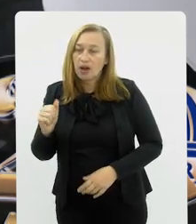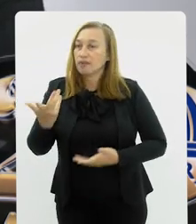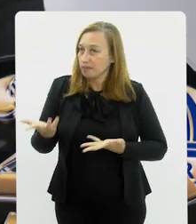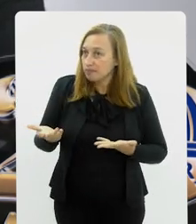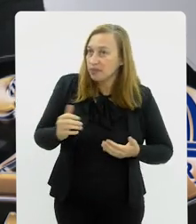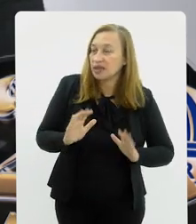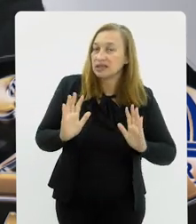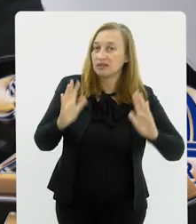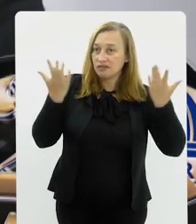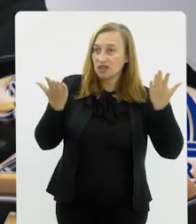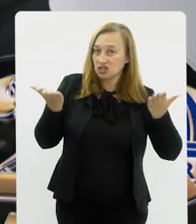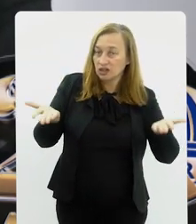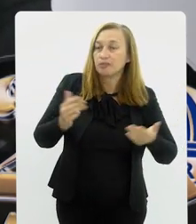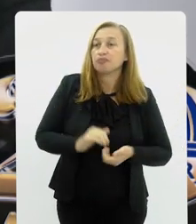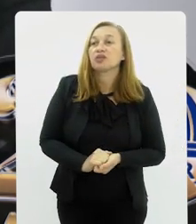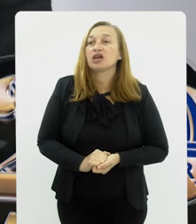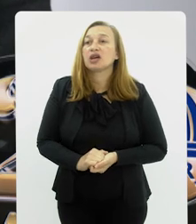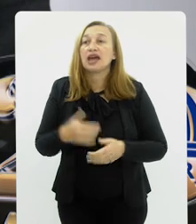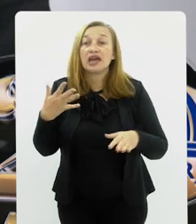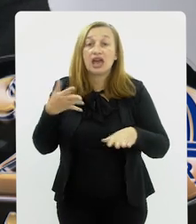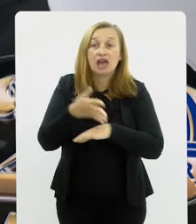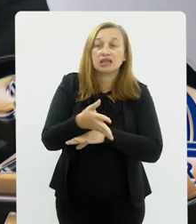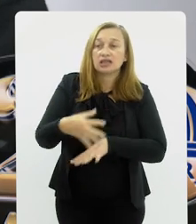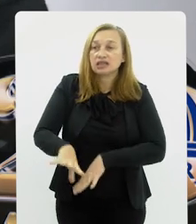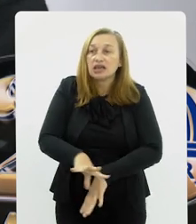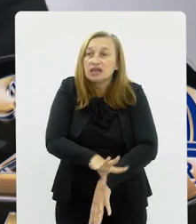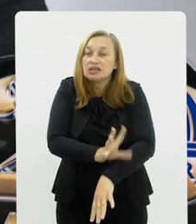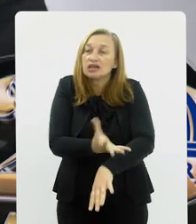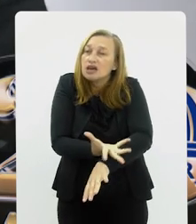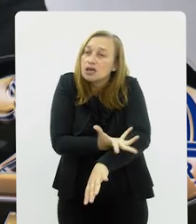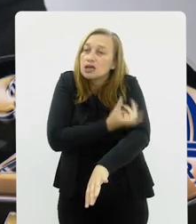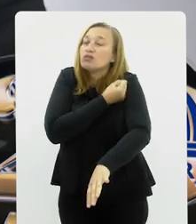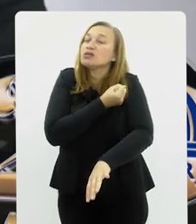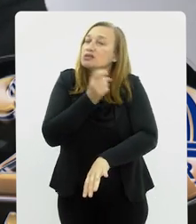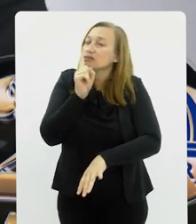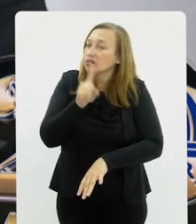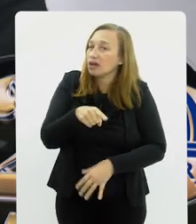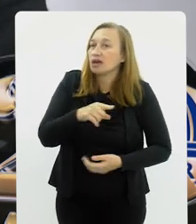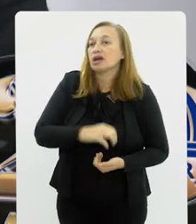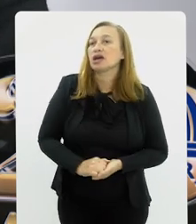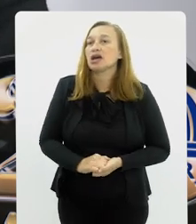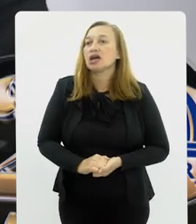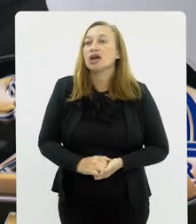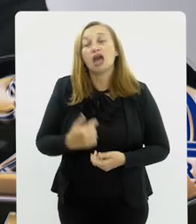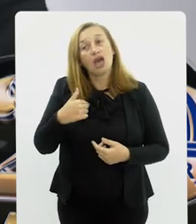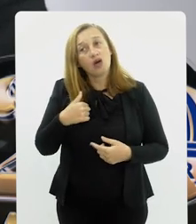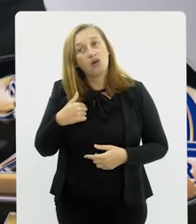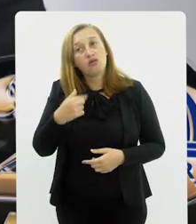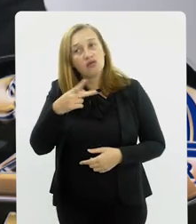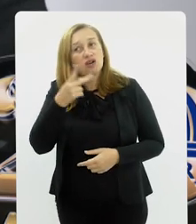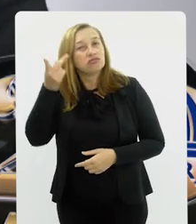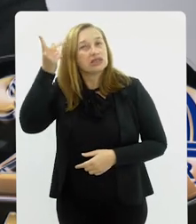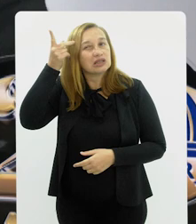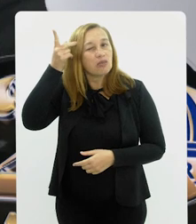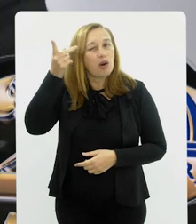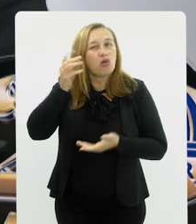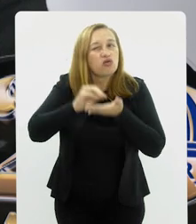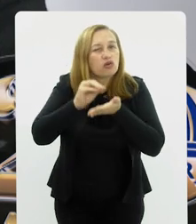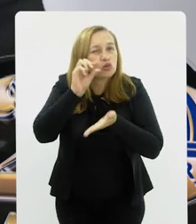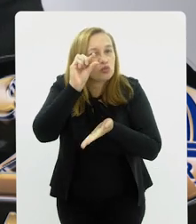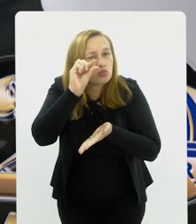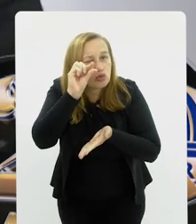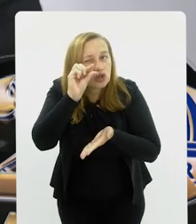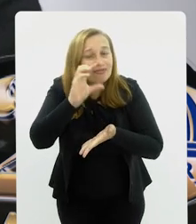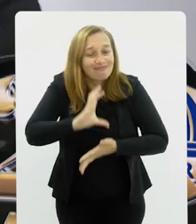quanta dificuldade. E aí entra e tem esse fator emoção, né? Que eu me arrisco a dizer que em São